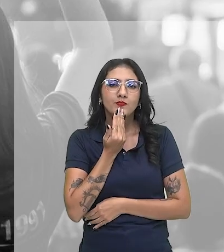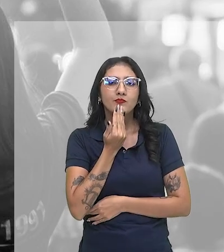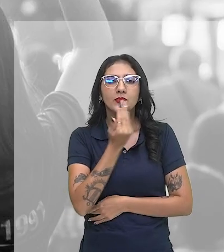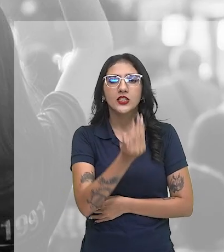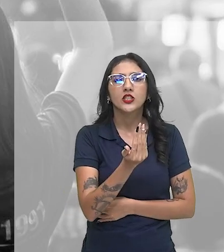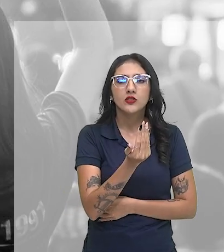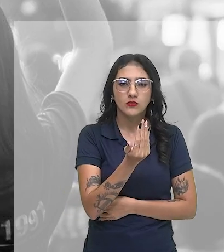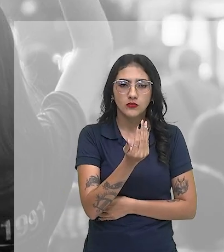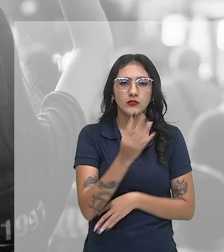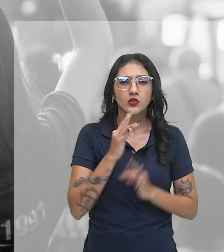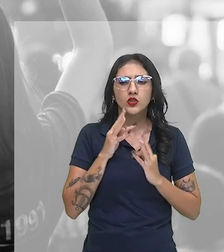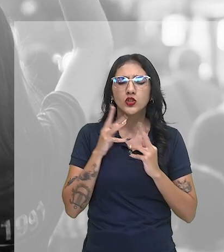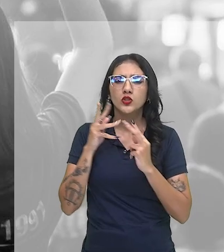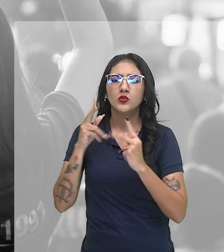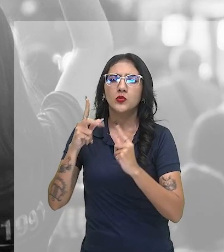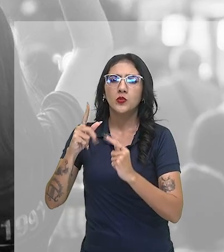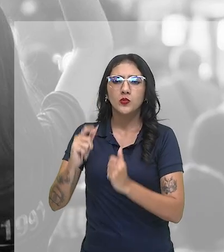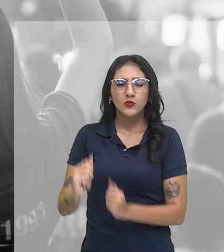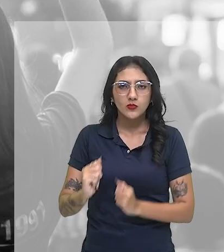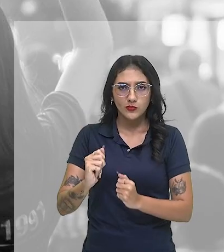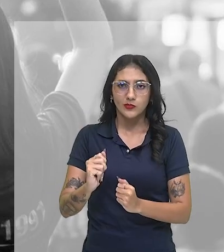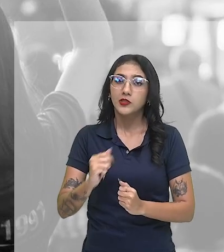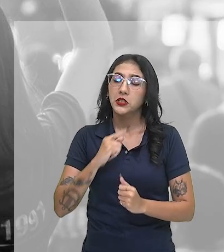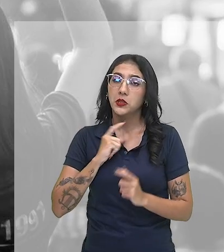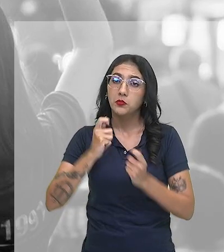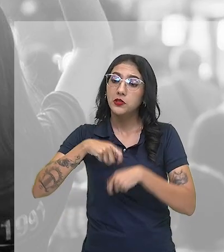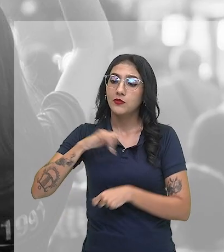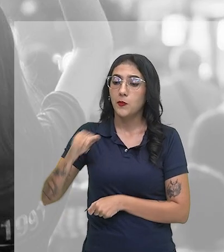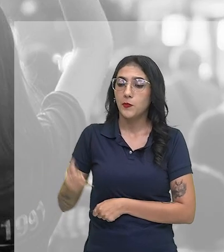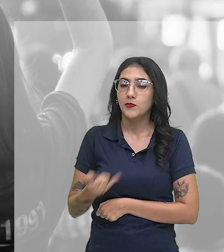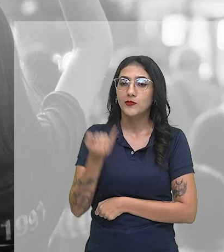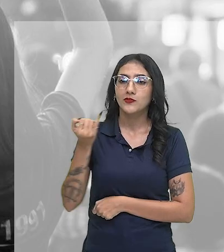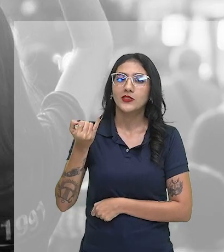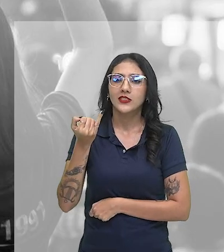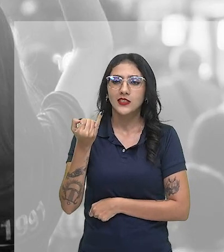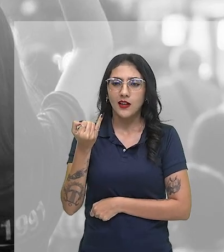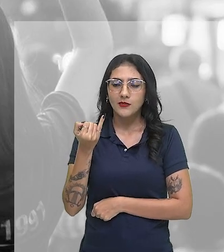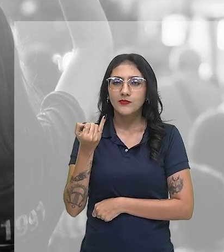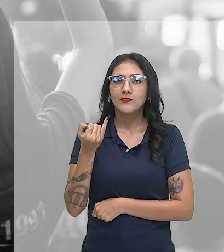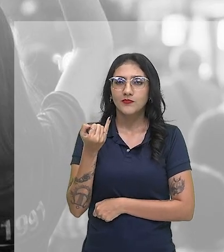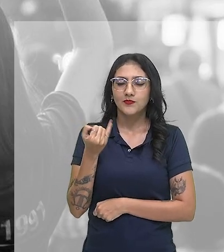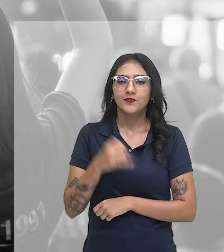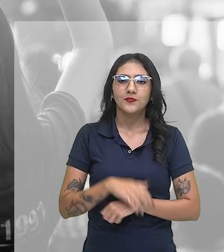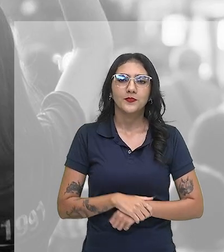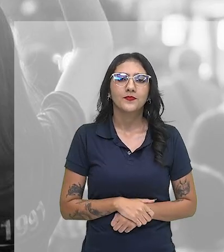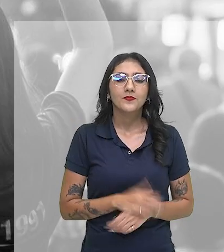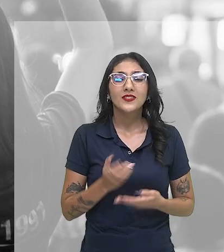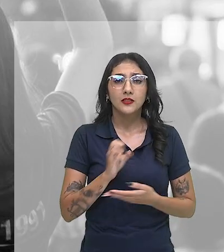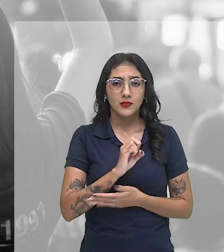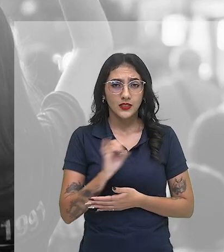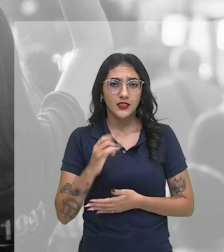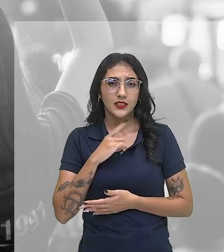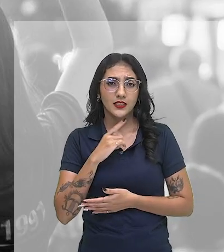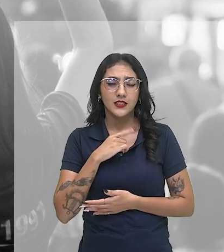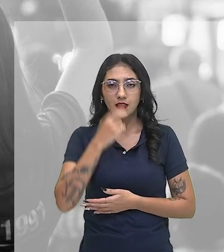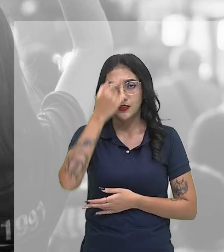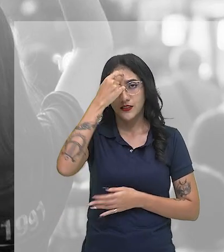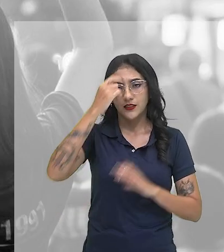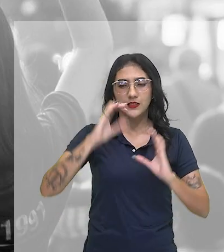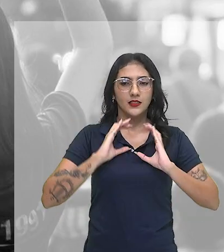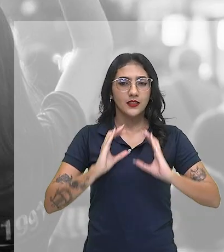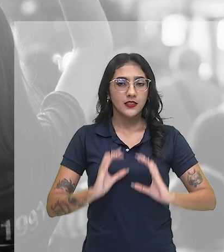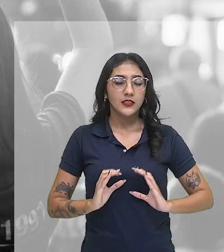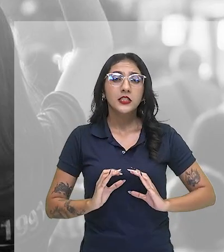reivindicação de que todos participem da herança comum da sociedade. Então, ser cidadão é ser sujeito